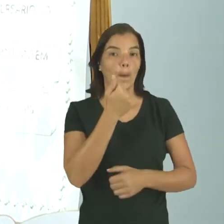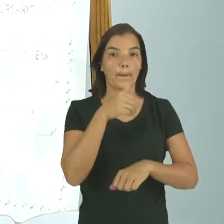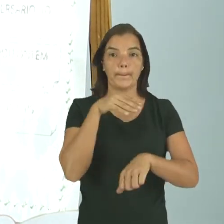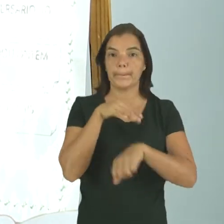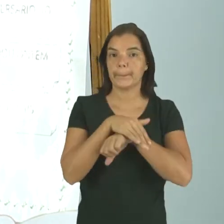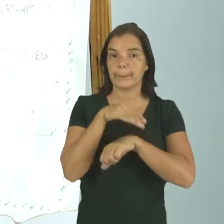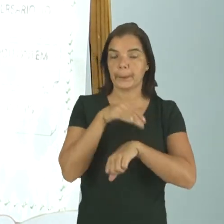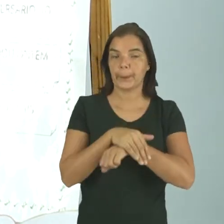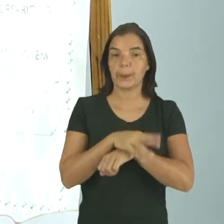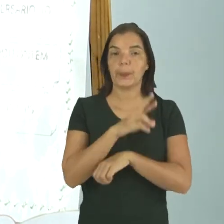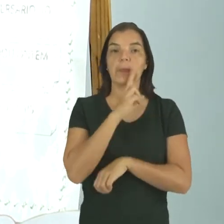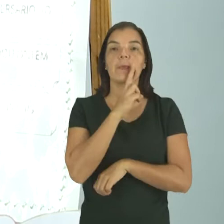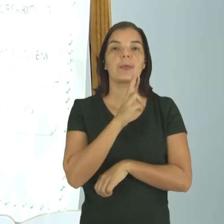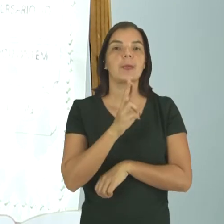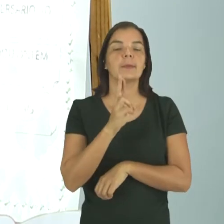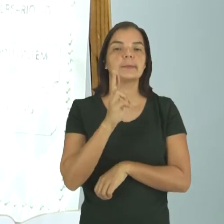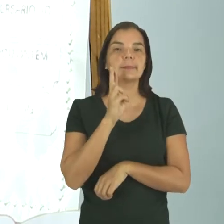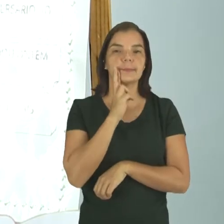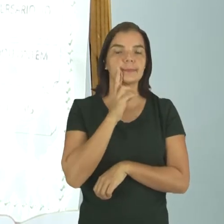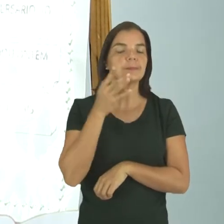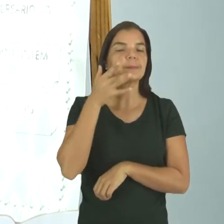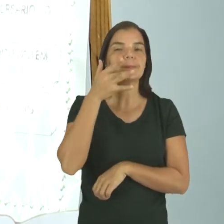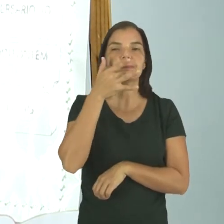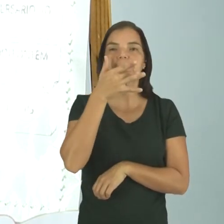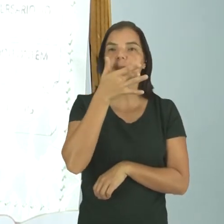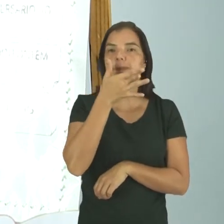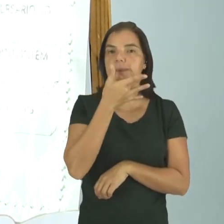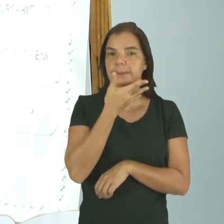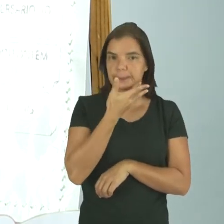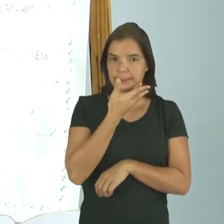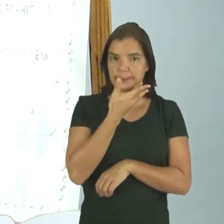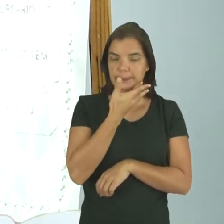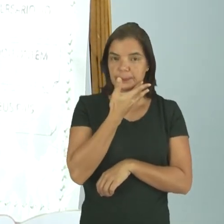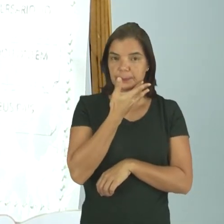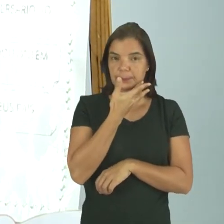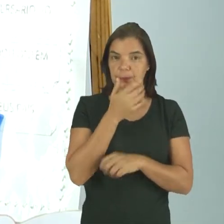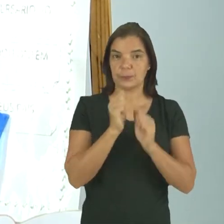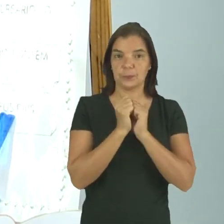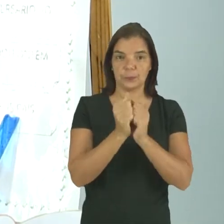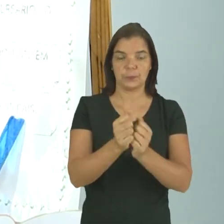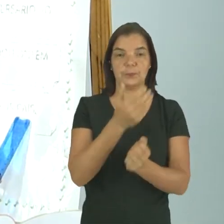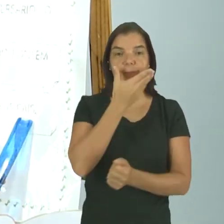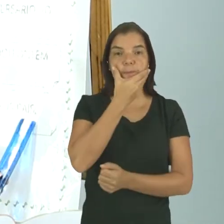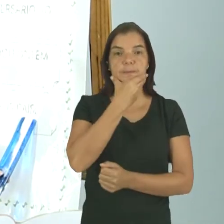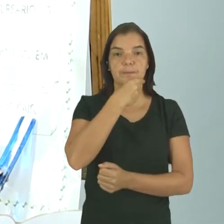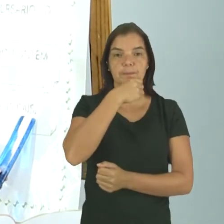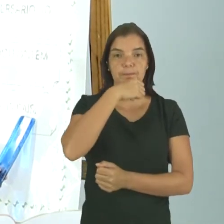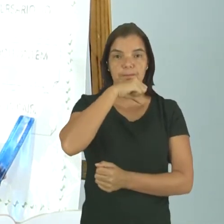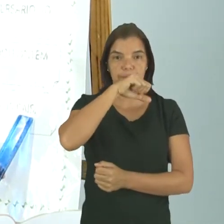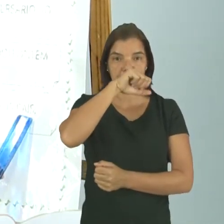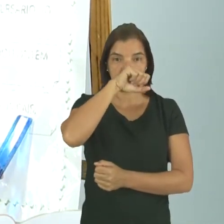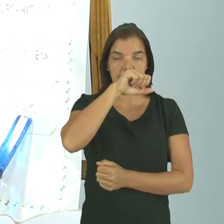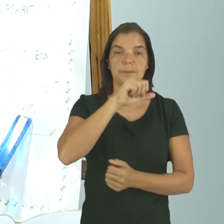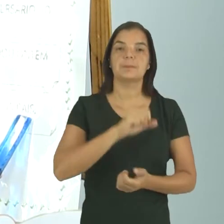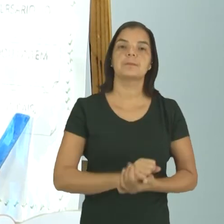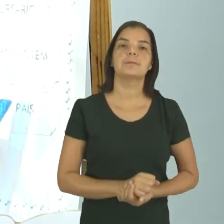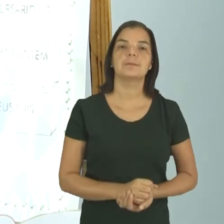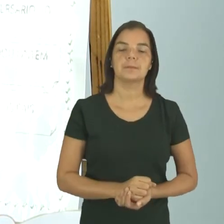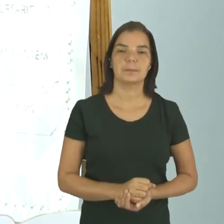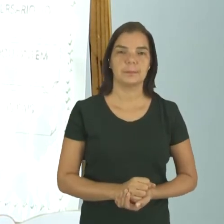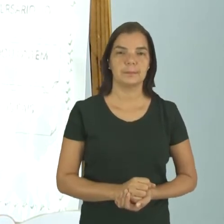Jantei em um delicioso restaurante com meus